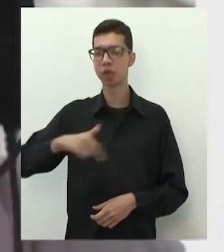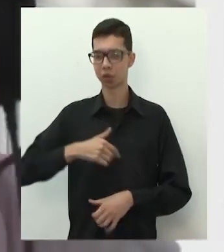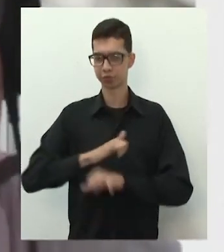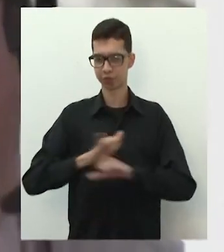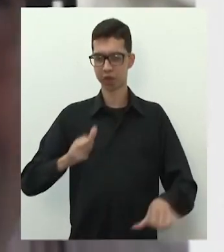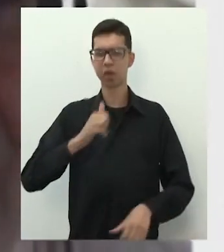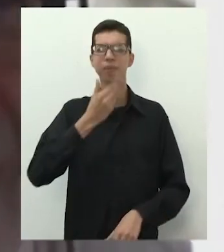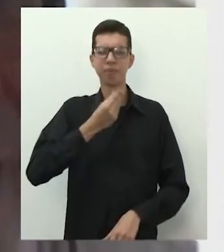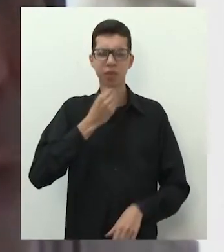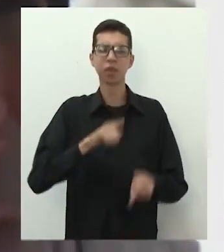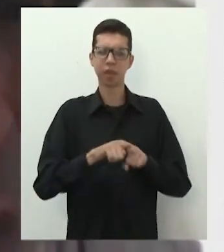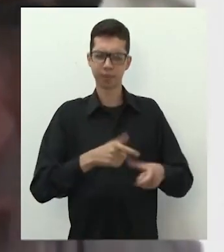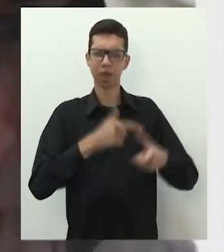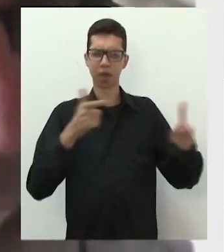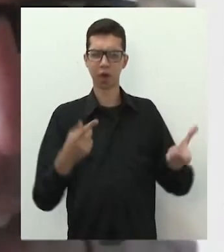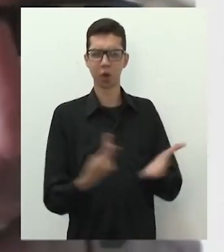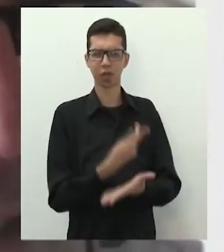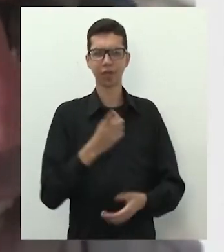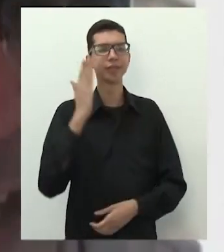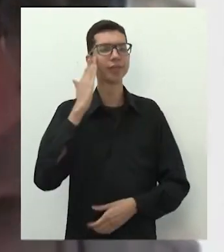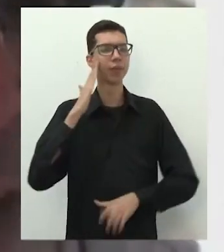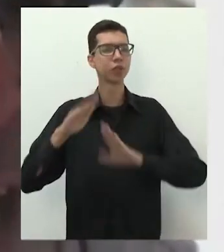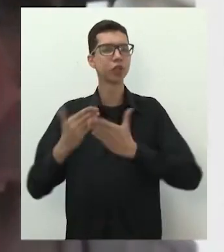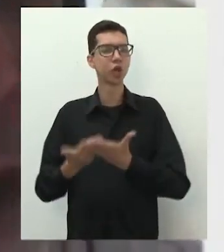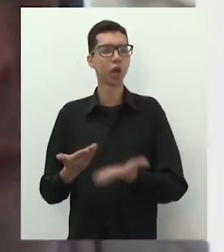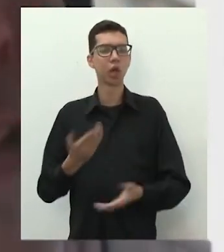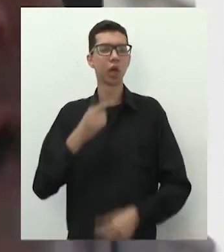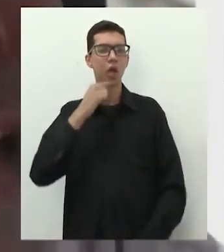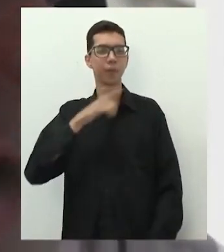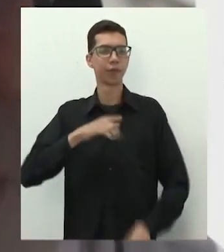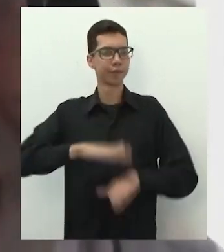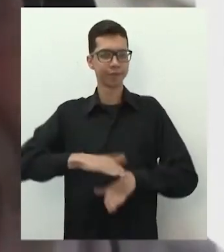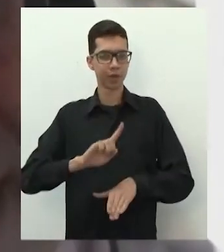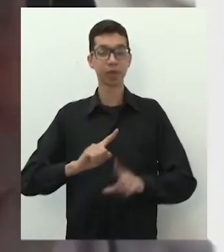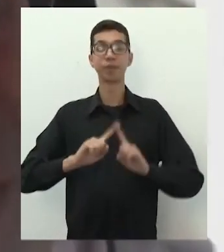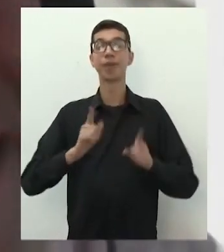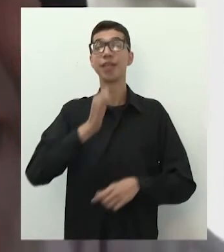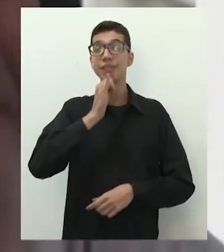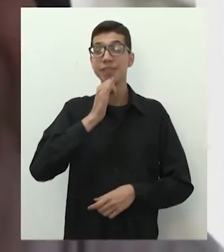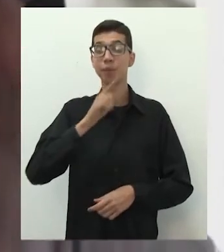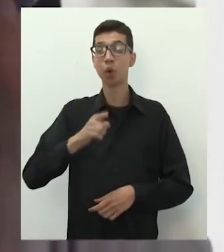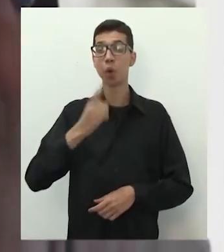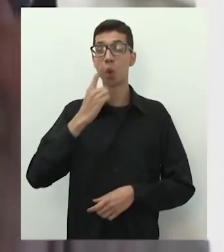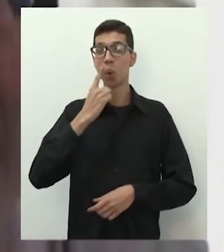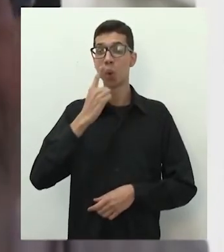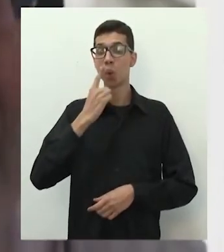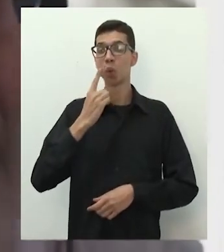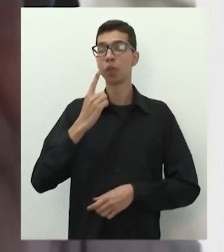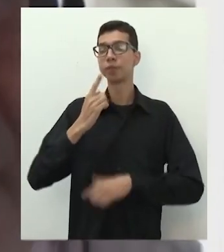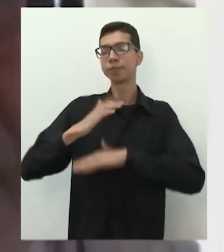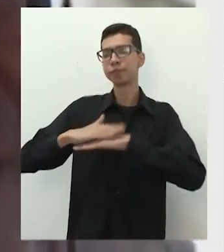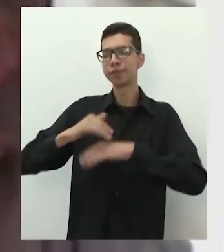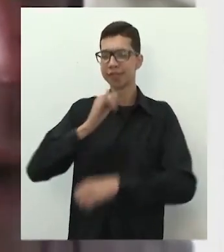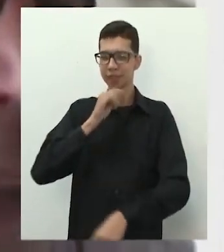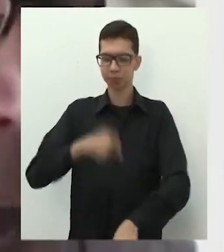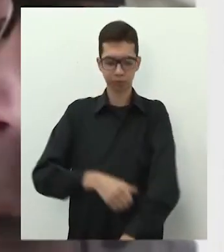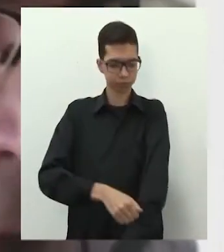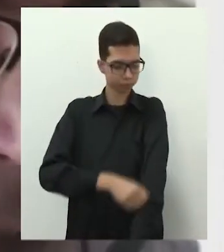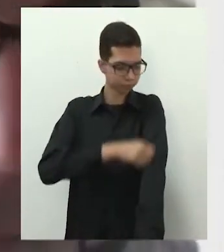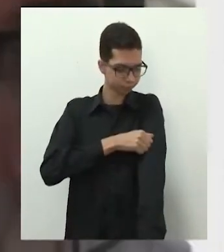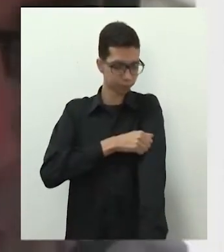uma literatura, Benito, me dá um artigo que diz como conduzir. Não existe, porque tudo é muito novo, né? Eu brinco às vezes com os